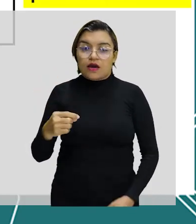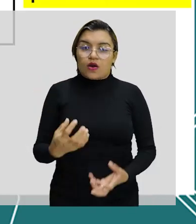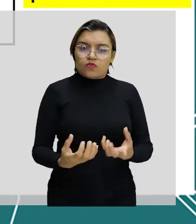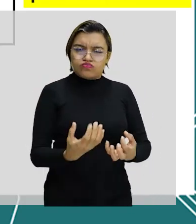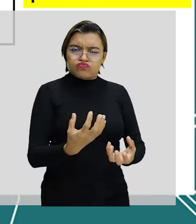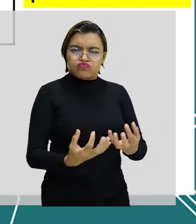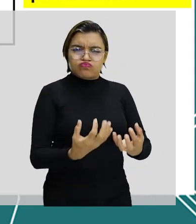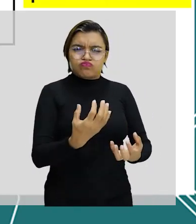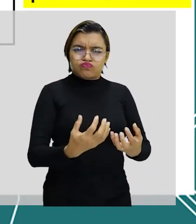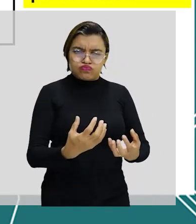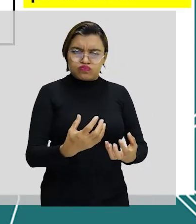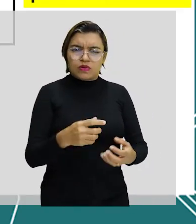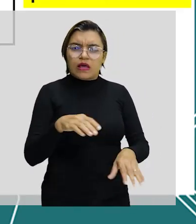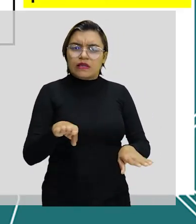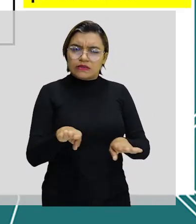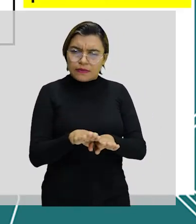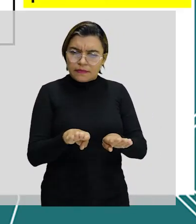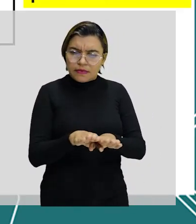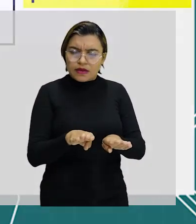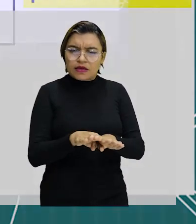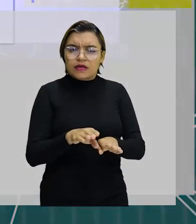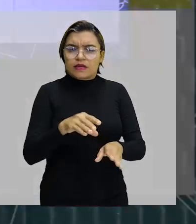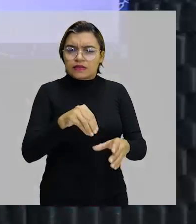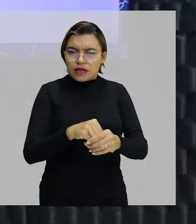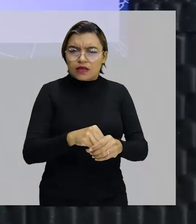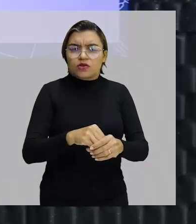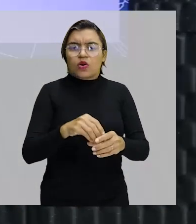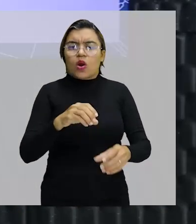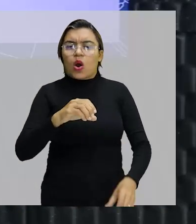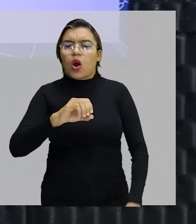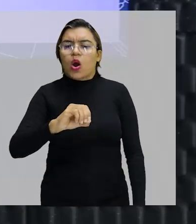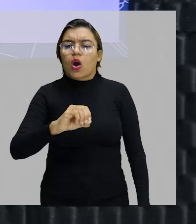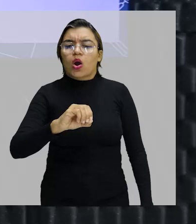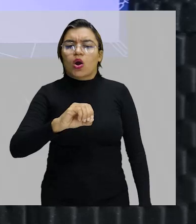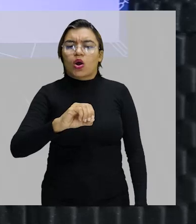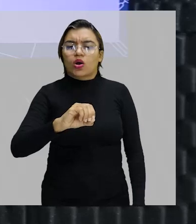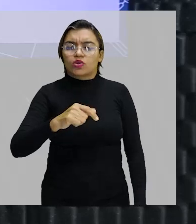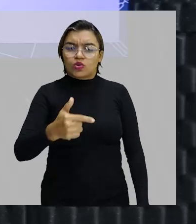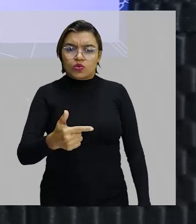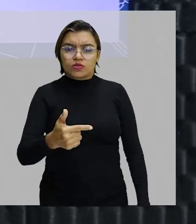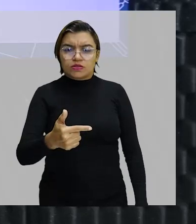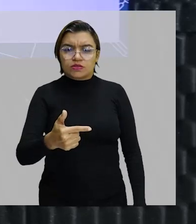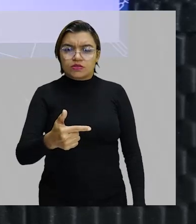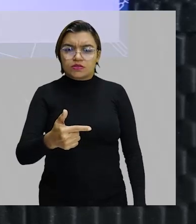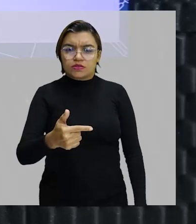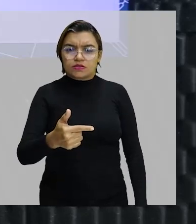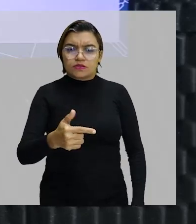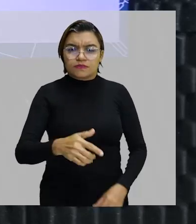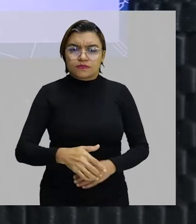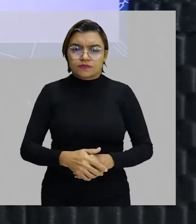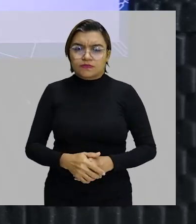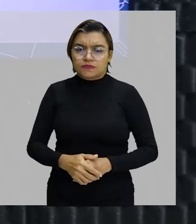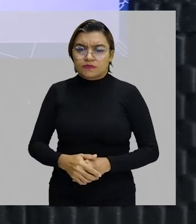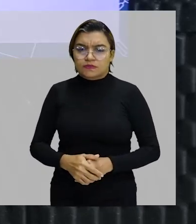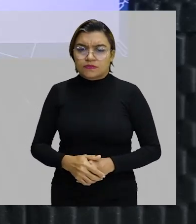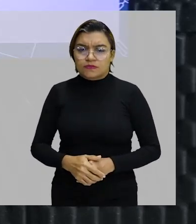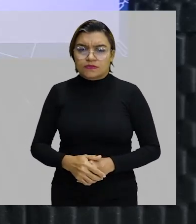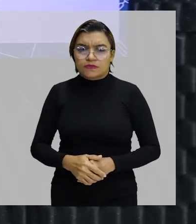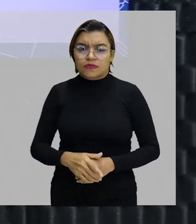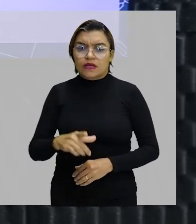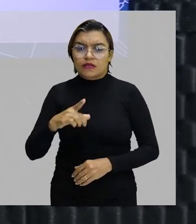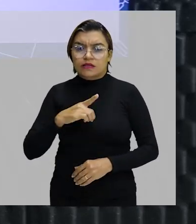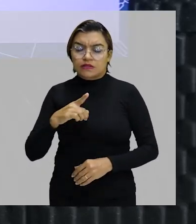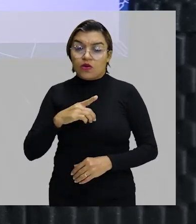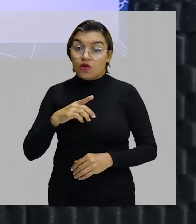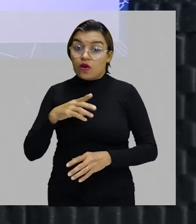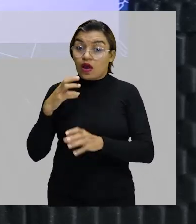de oxigênio, produzindo óxido de zinco e anidrido sulfuroso. Calcule o